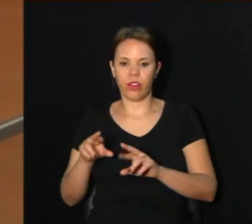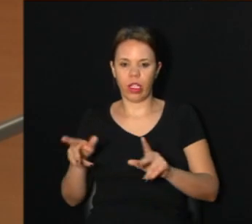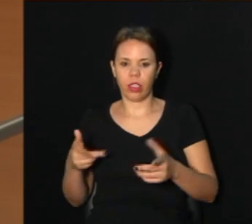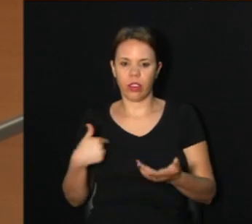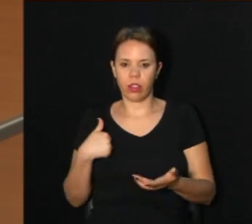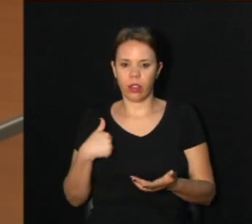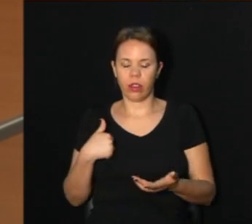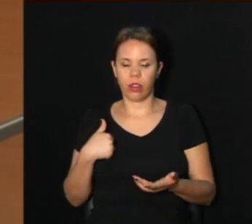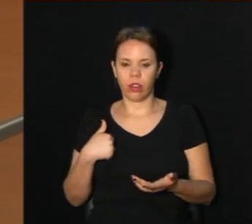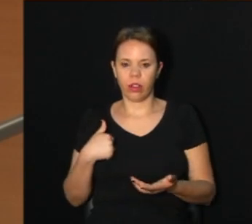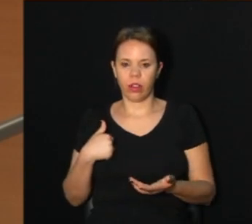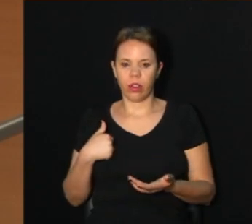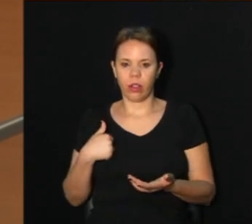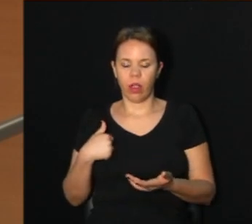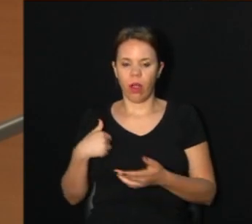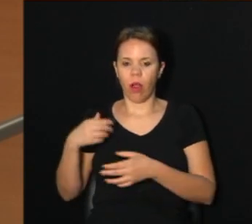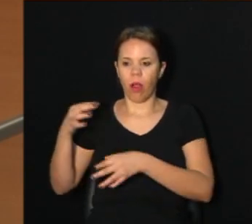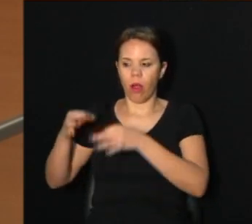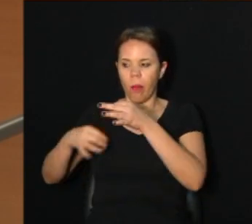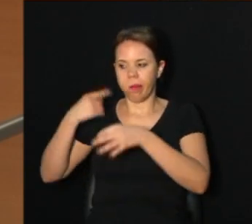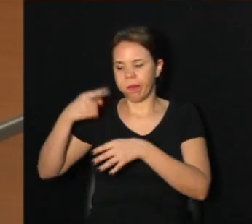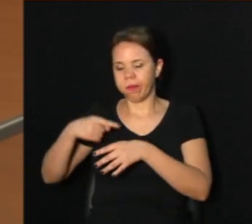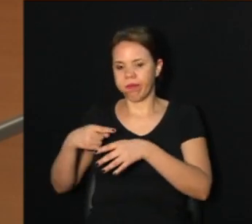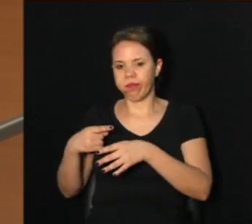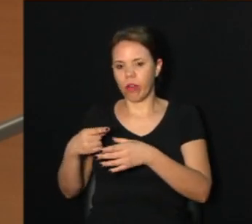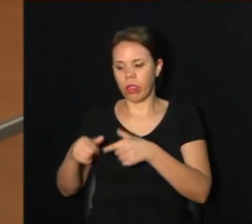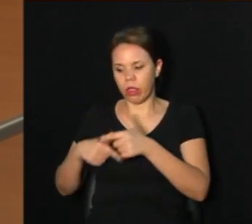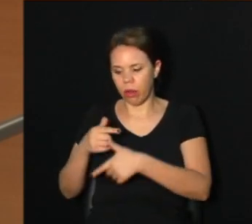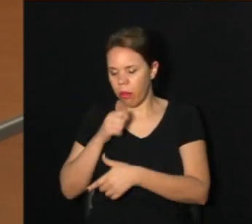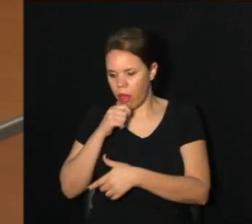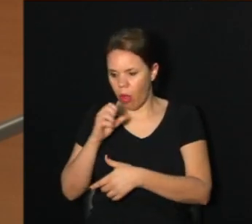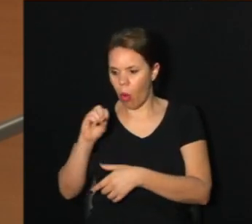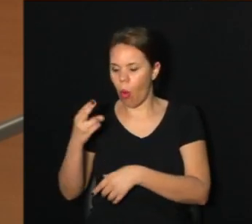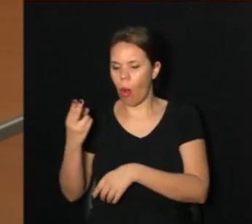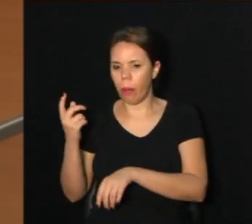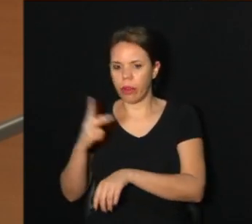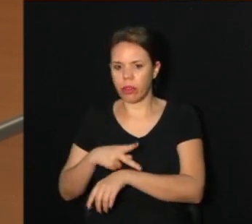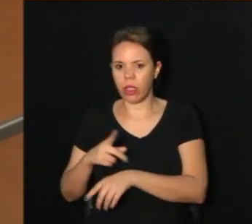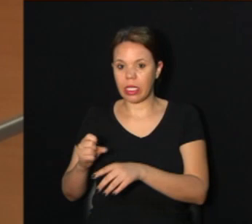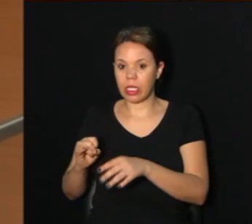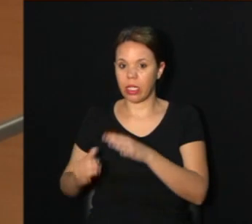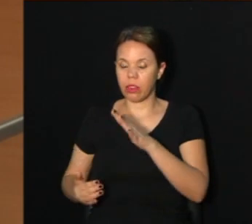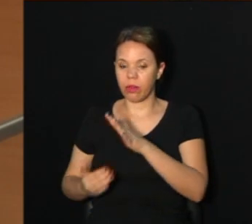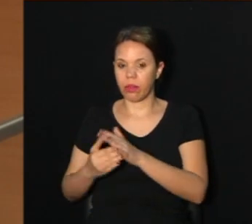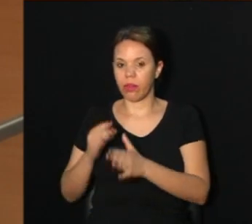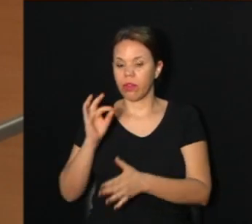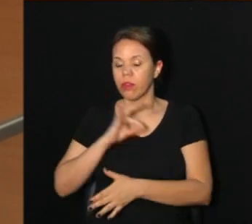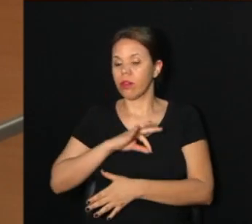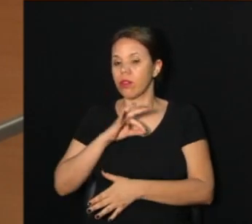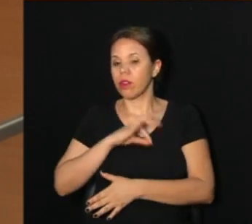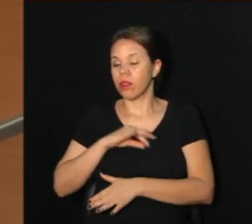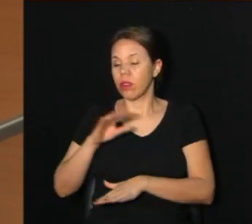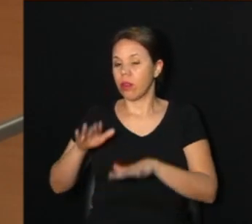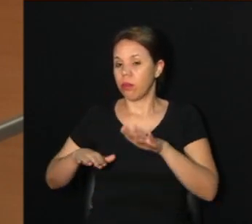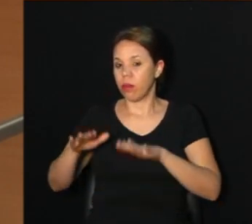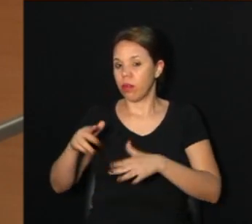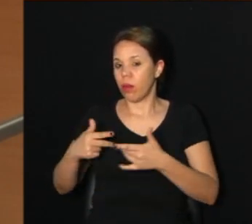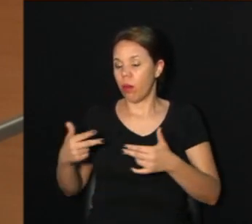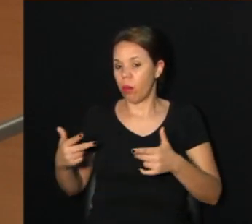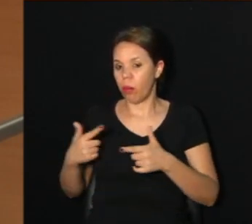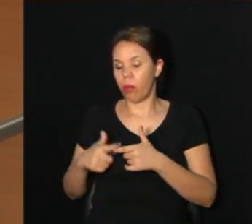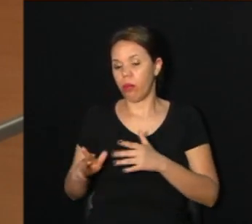tanto ativo ou inativo, o que ocorre? Se ele ultrapassa o teto devido a uma sucumbência